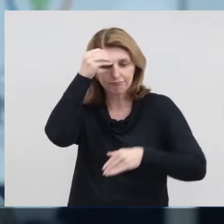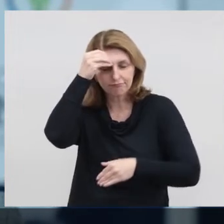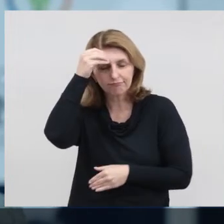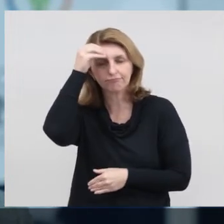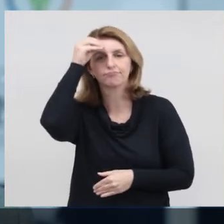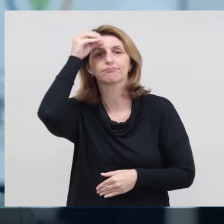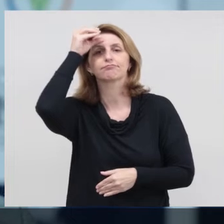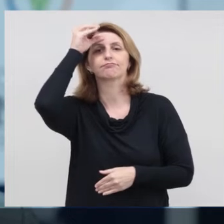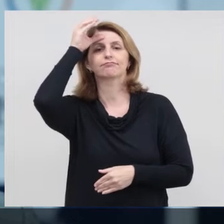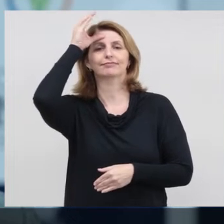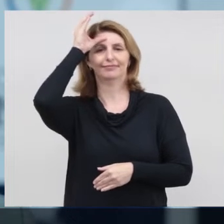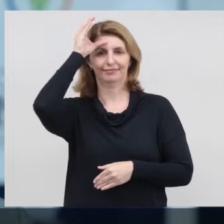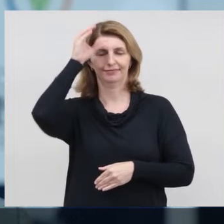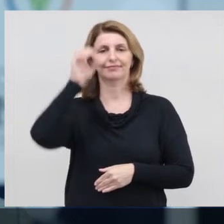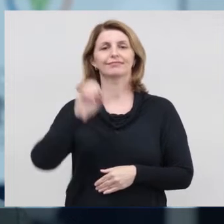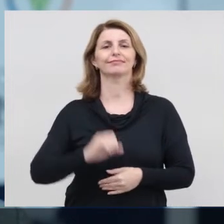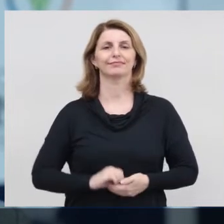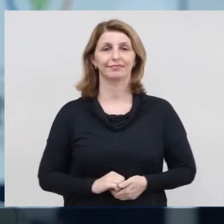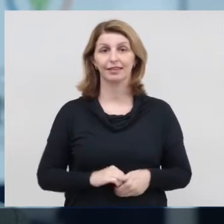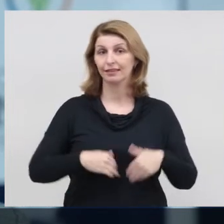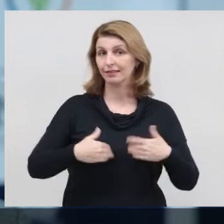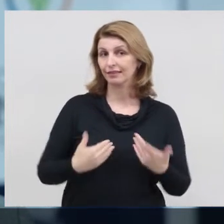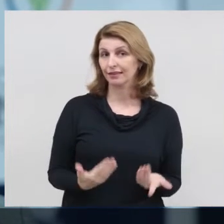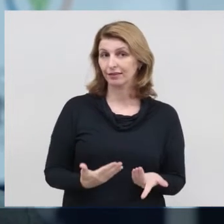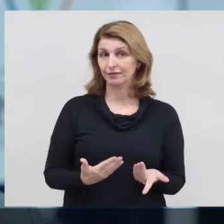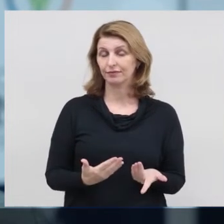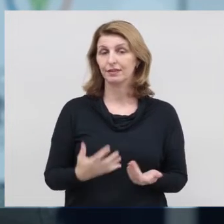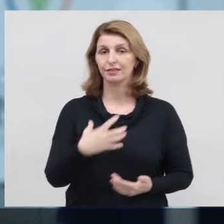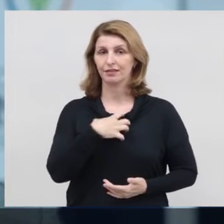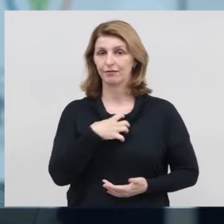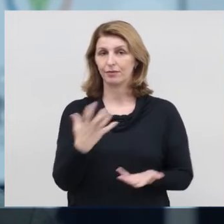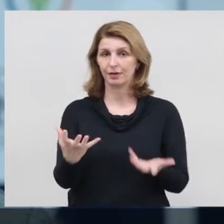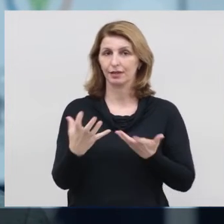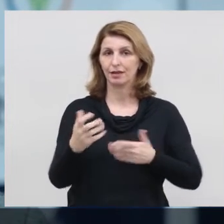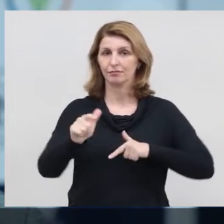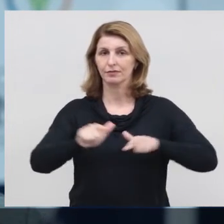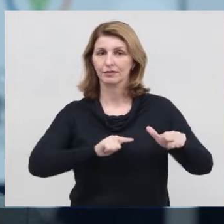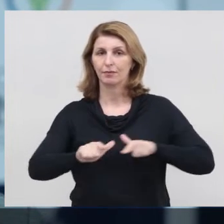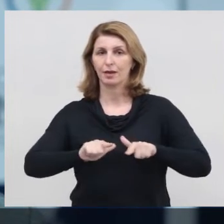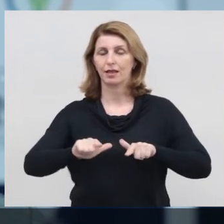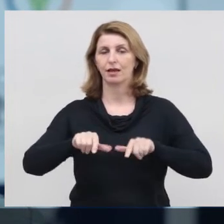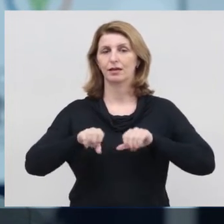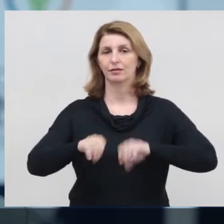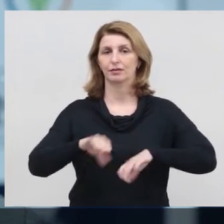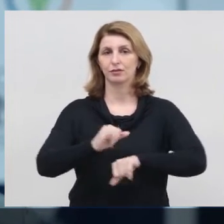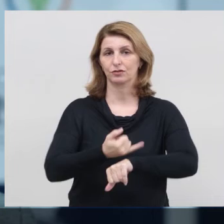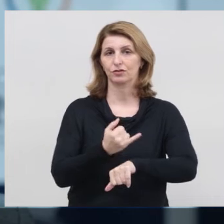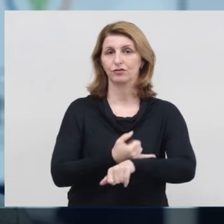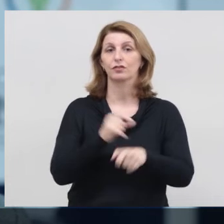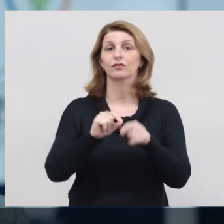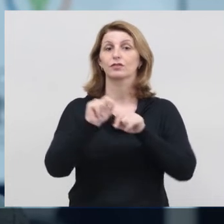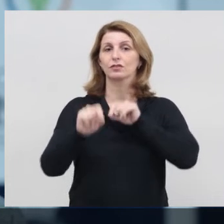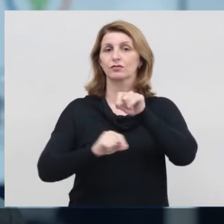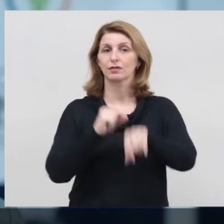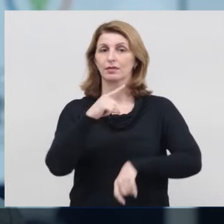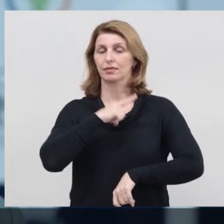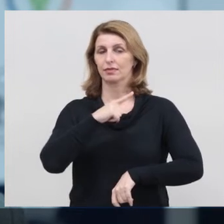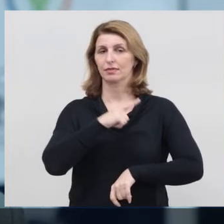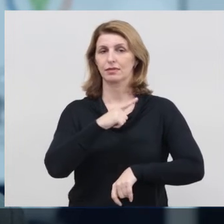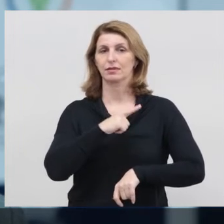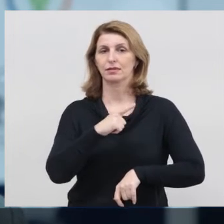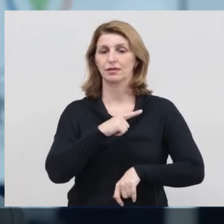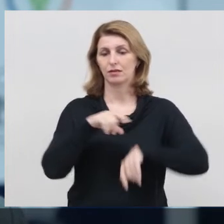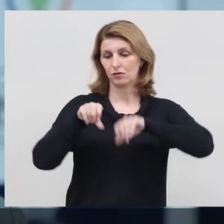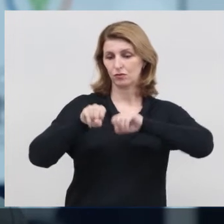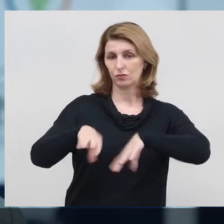eles na e também vai ampliar o conhecimento deles então é dessa forma que nós queremos trabalhar com educação de Joinville fazer com que a gente